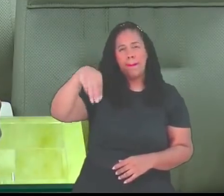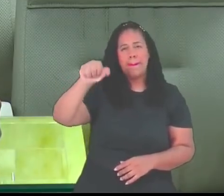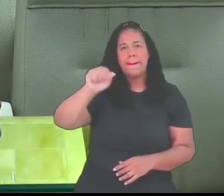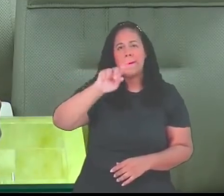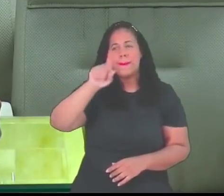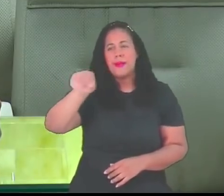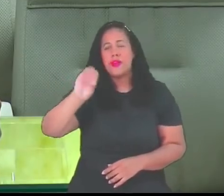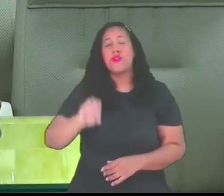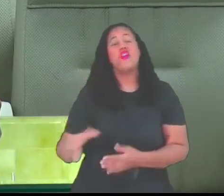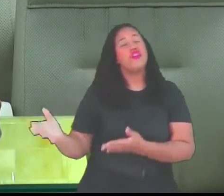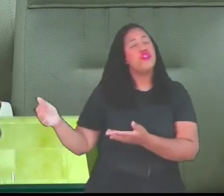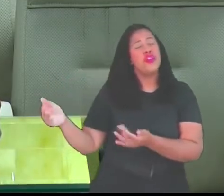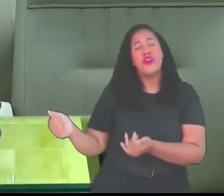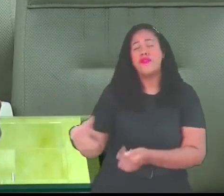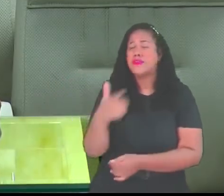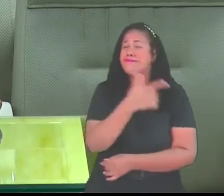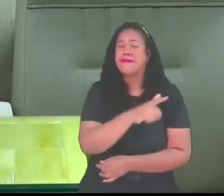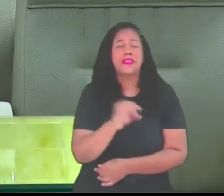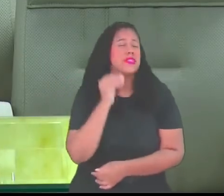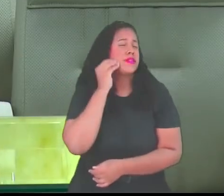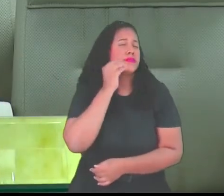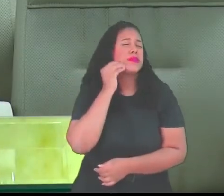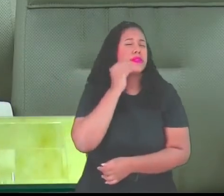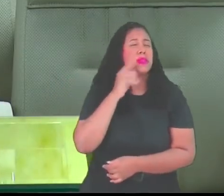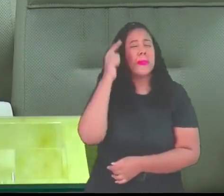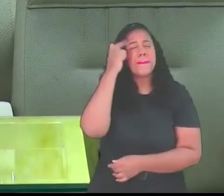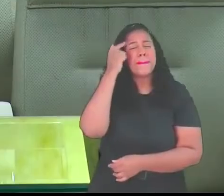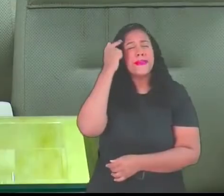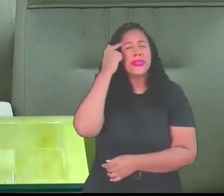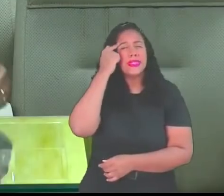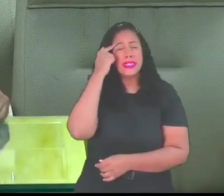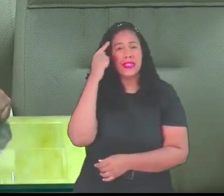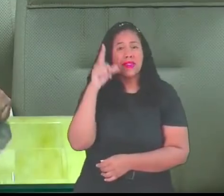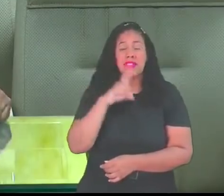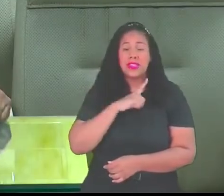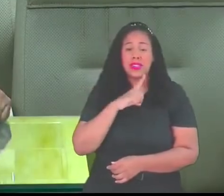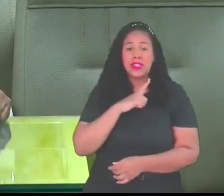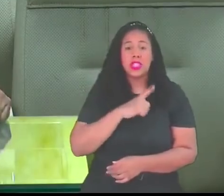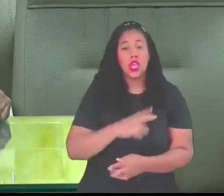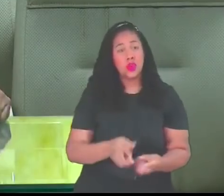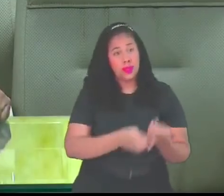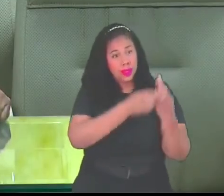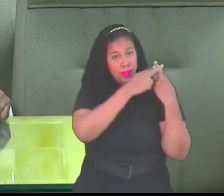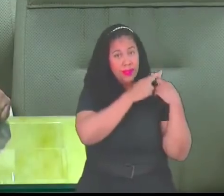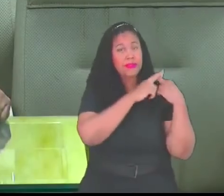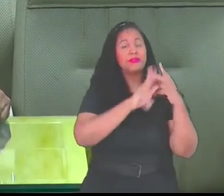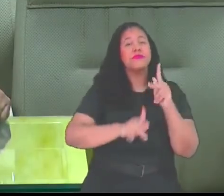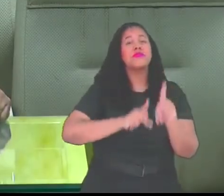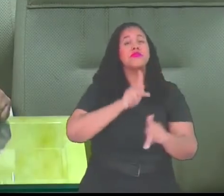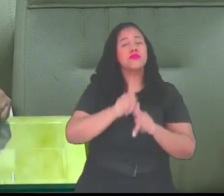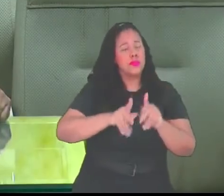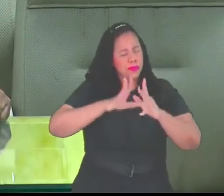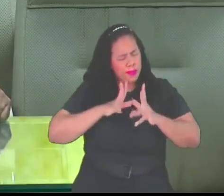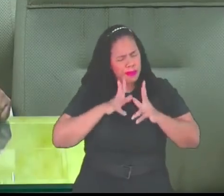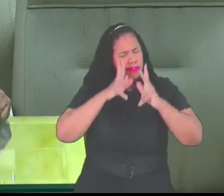que pensava que teria o aconchego e respeito do povo pela força,